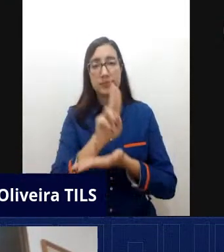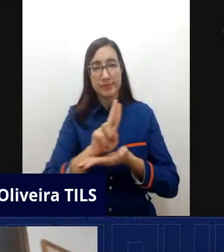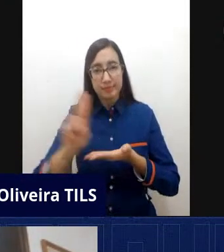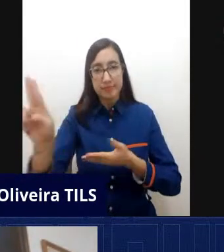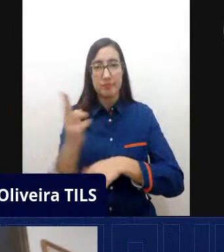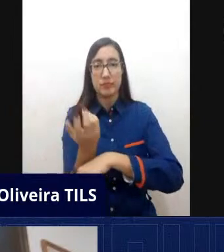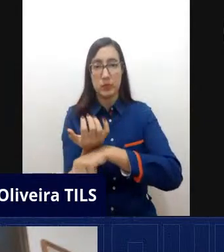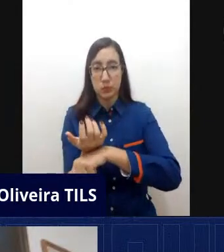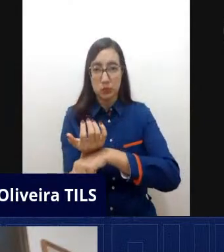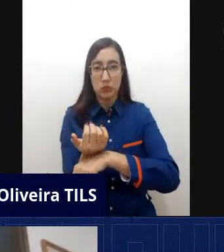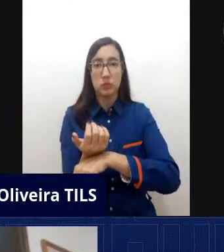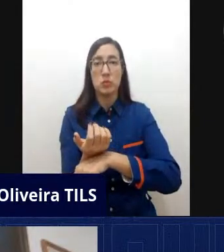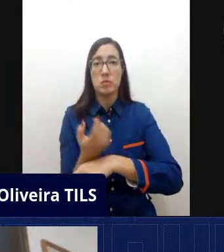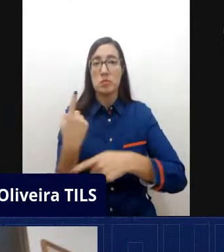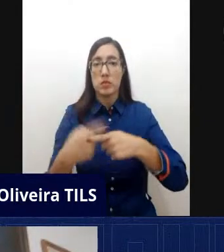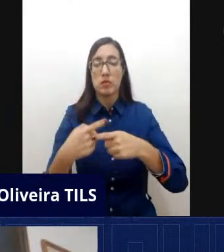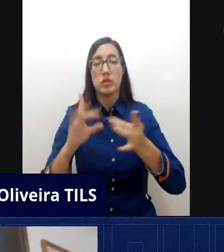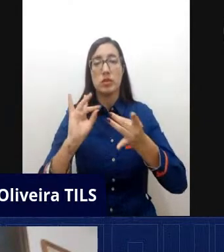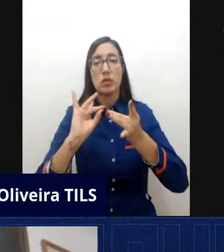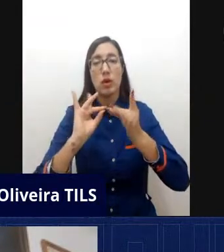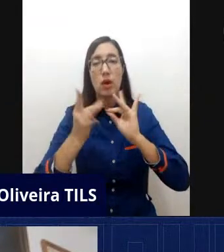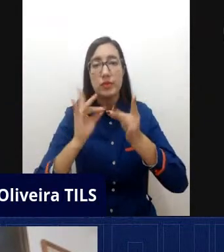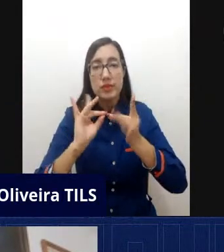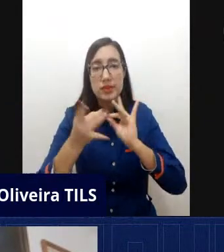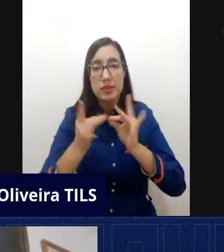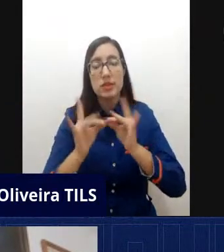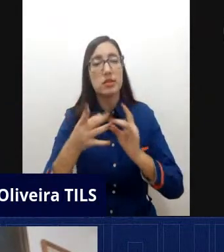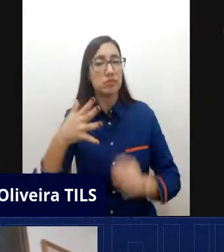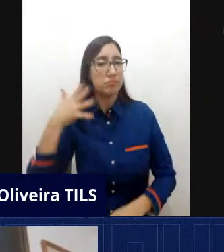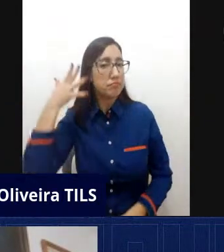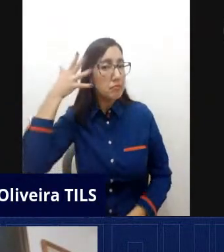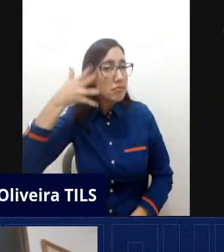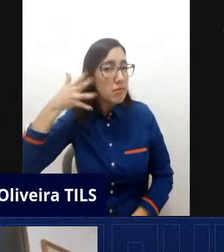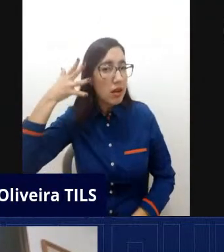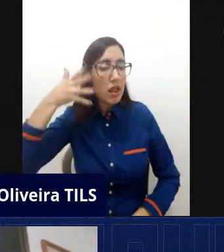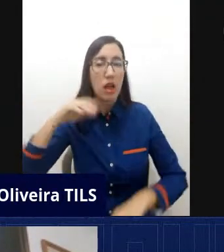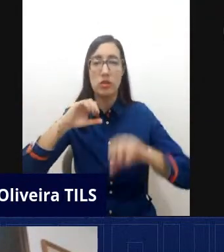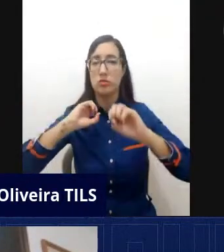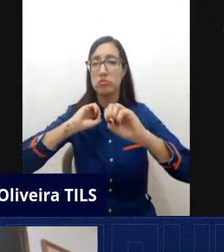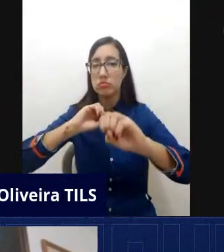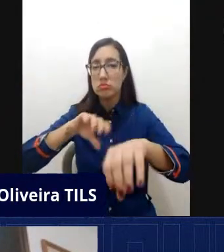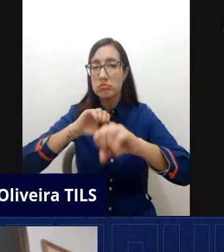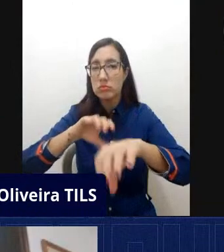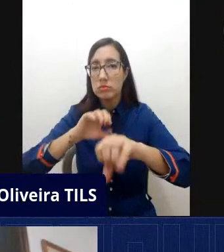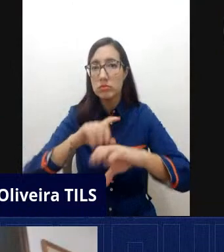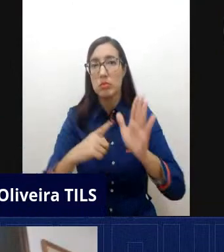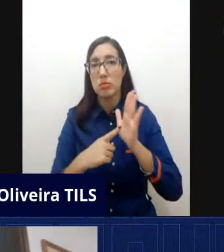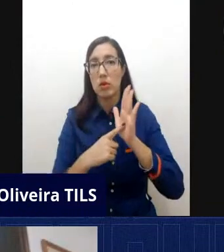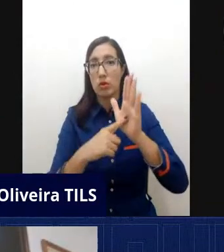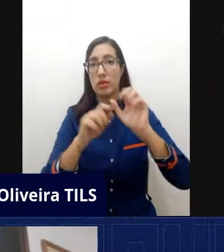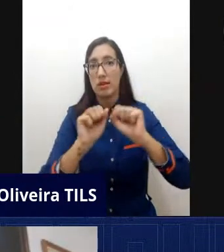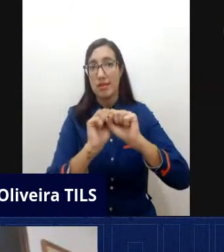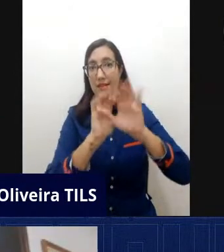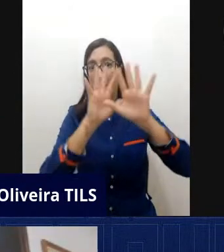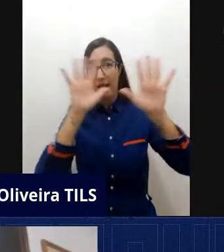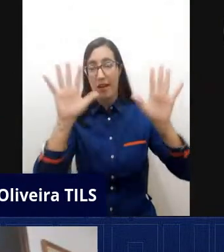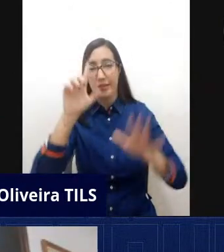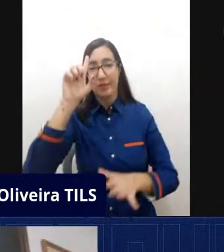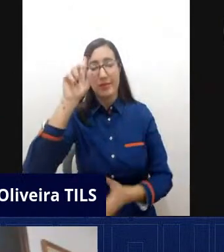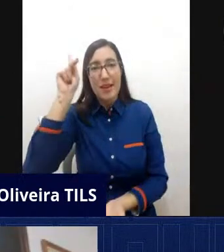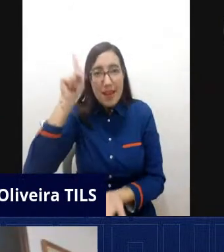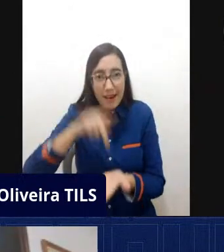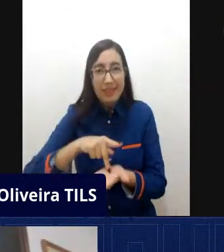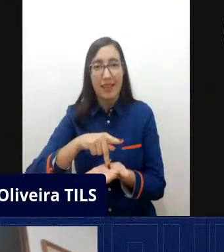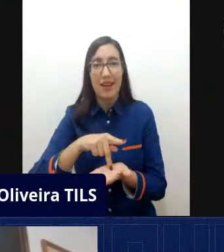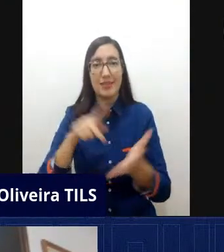seminários, oficinas, encontros. Então, acho que muitas pessoas conseguem ainda se lembrar de toda a movimentação que a gente fazia na Rural,